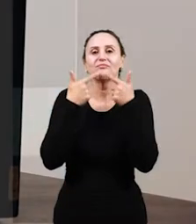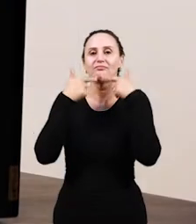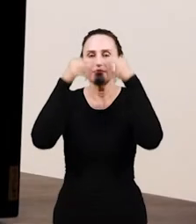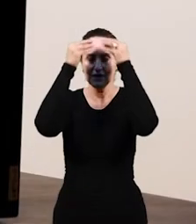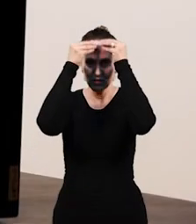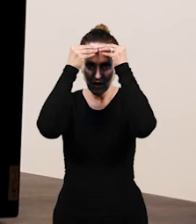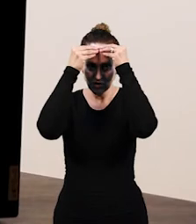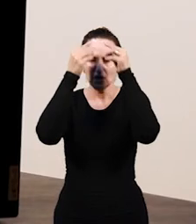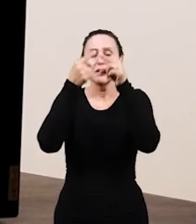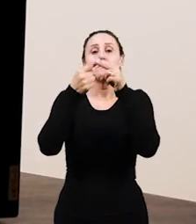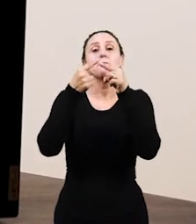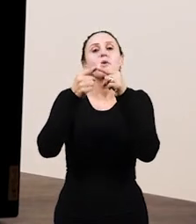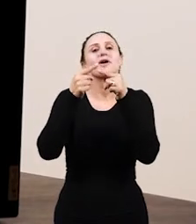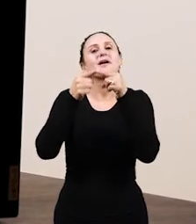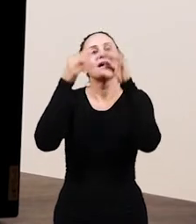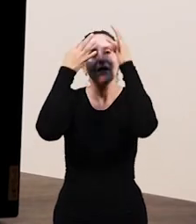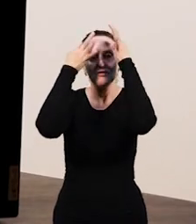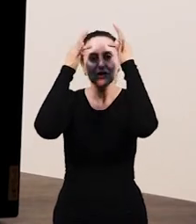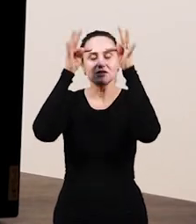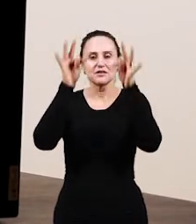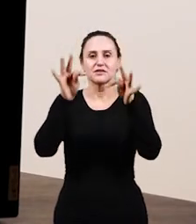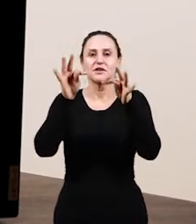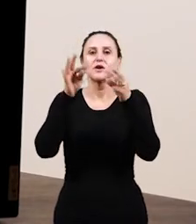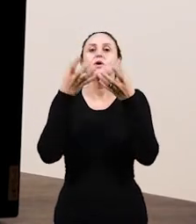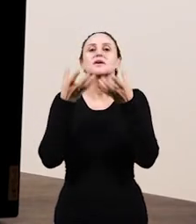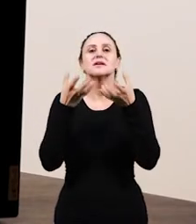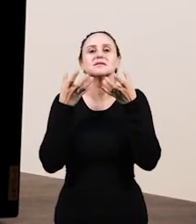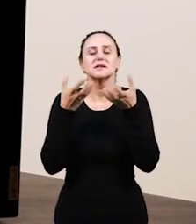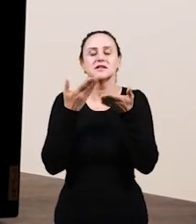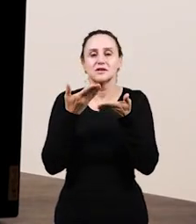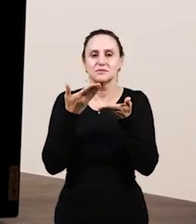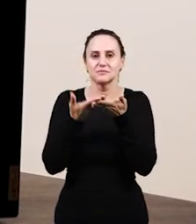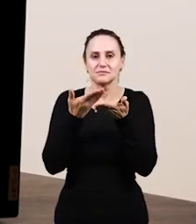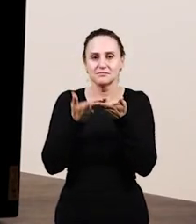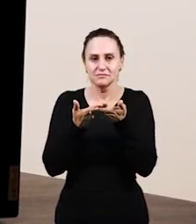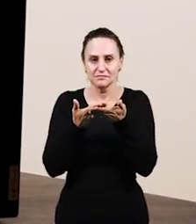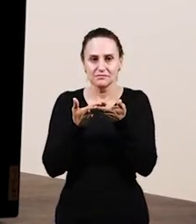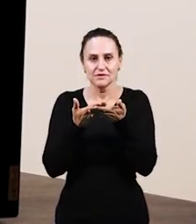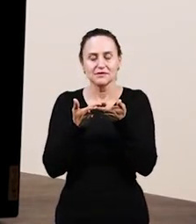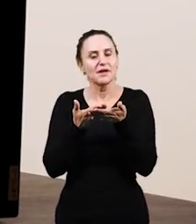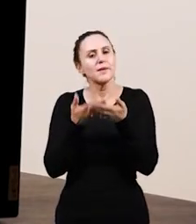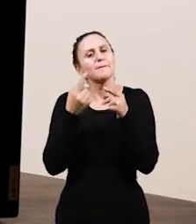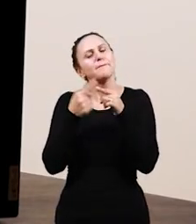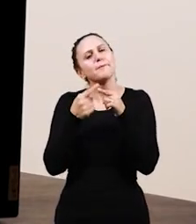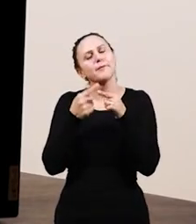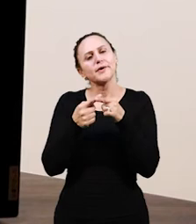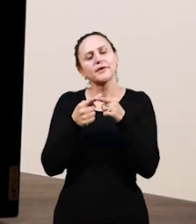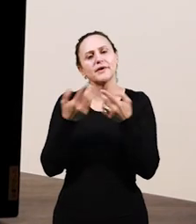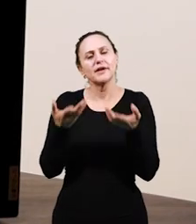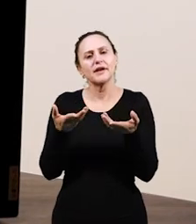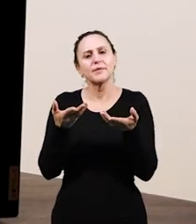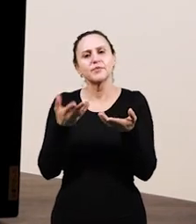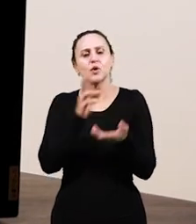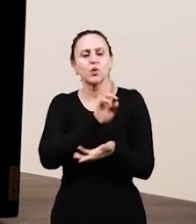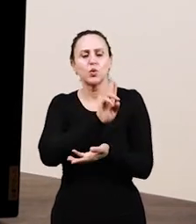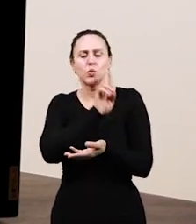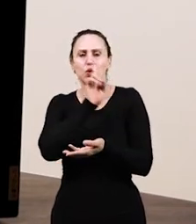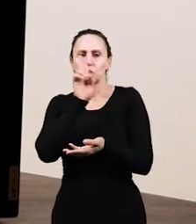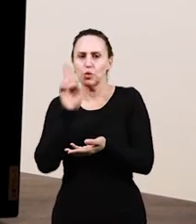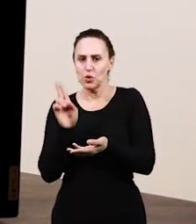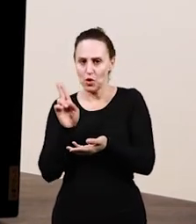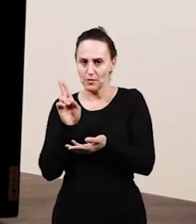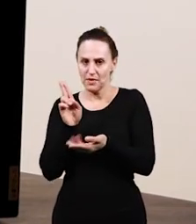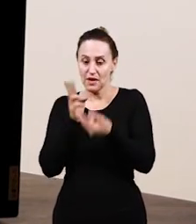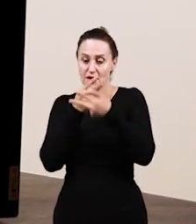filosófica o que os gregos queriam saber Na verdade era Qual a relação que se estabelecia entre o nome